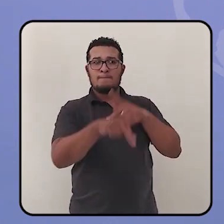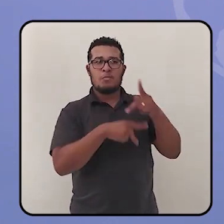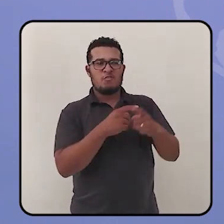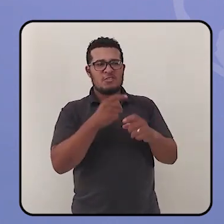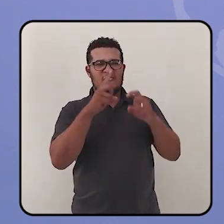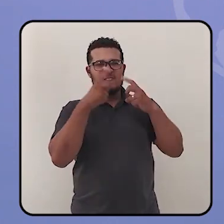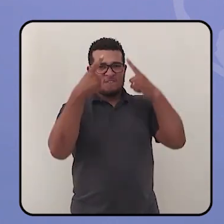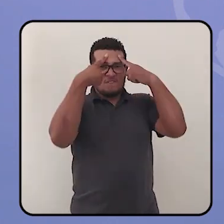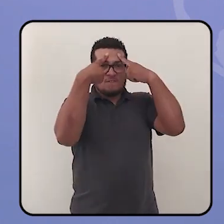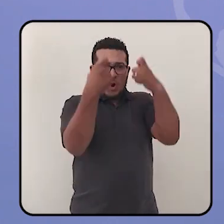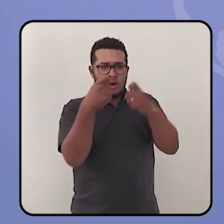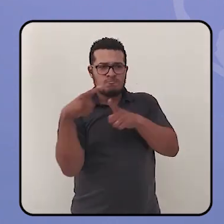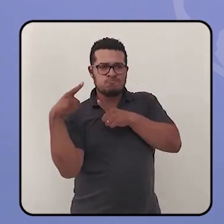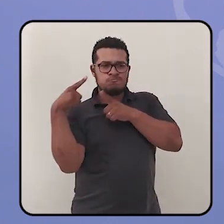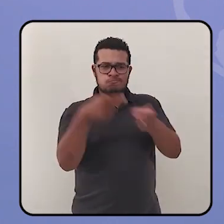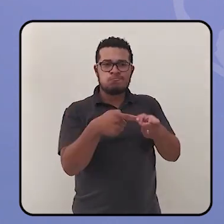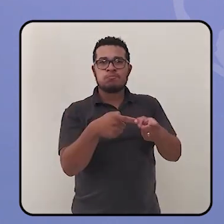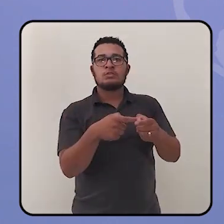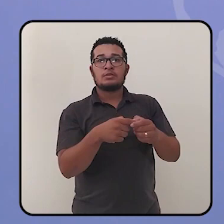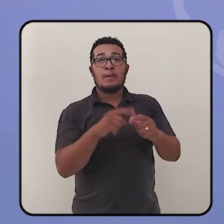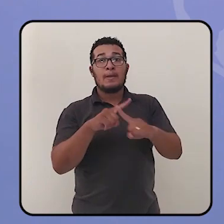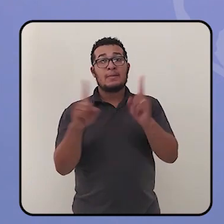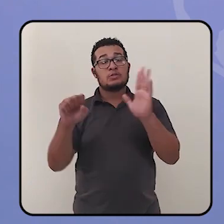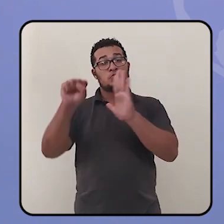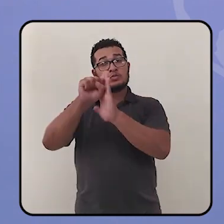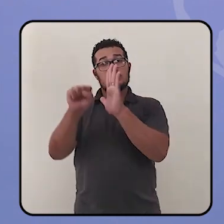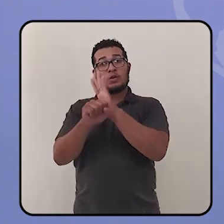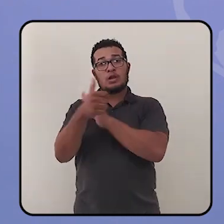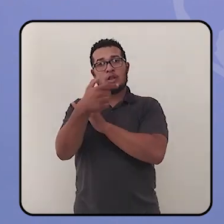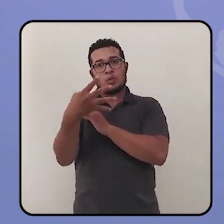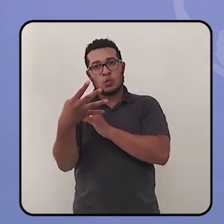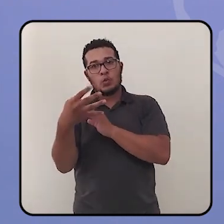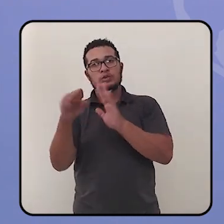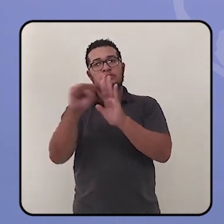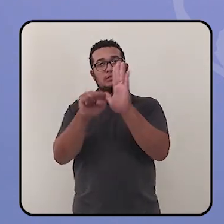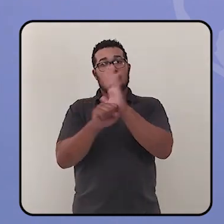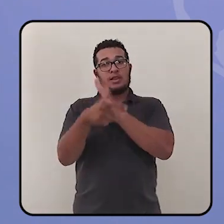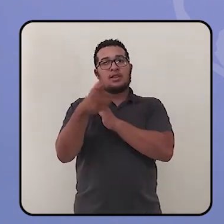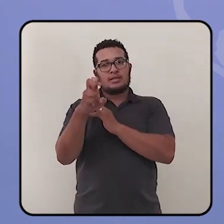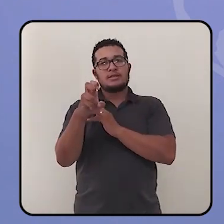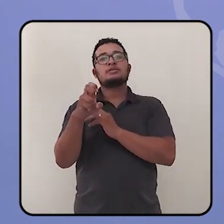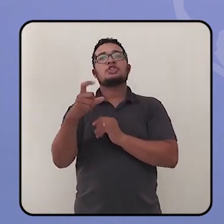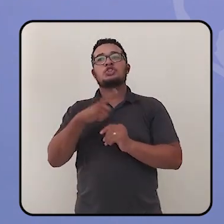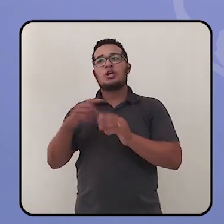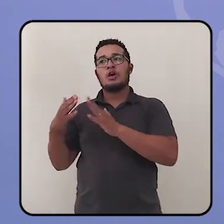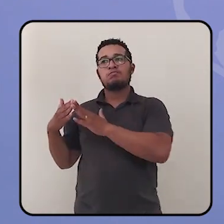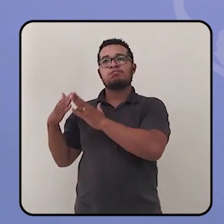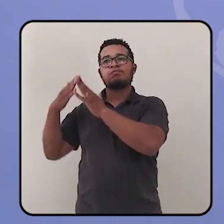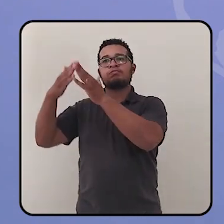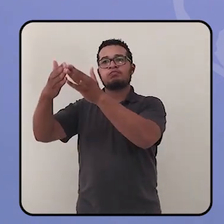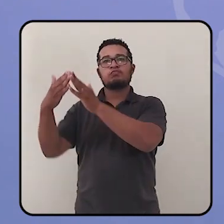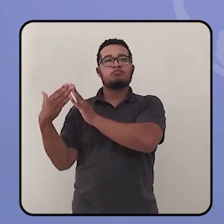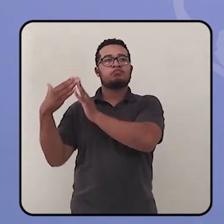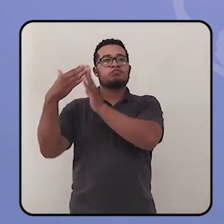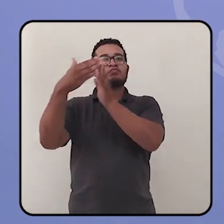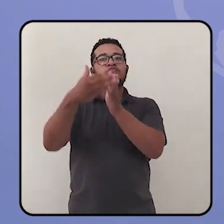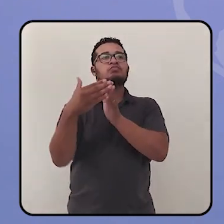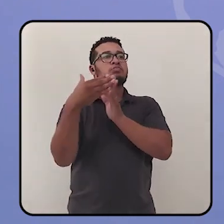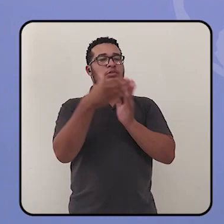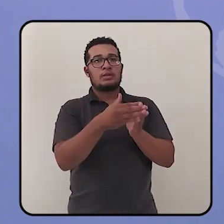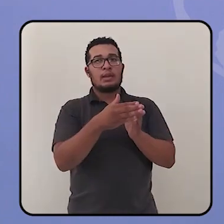quando já no século 14 no século 15 a época das cruzadas as pessoas sai dos feudos medievais